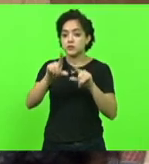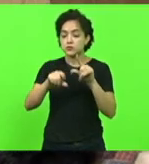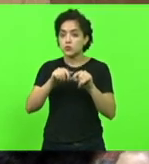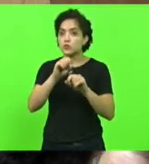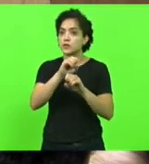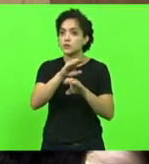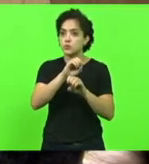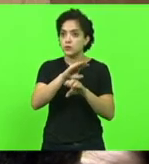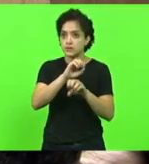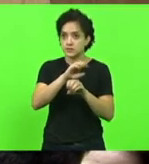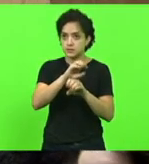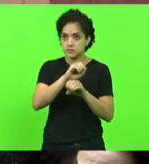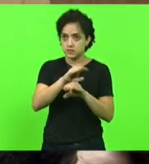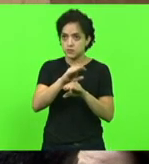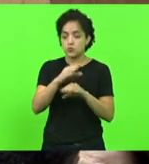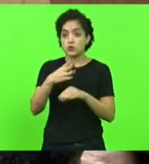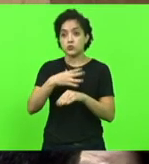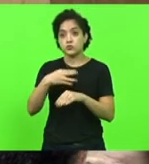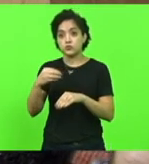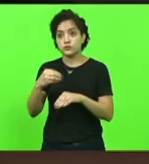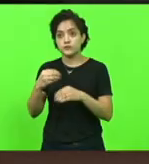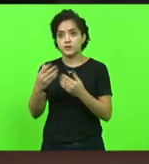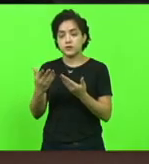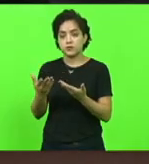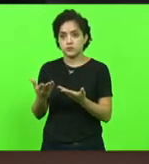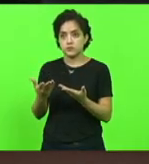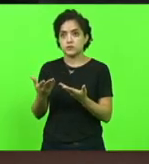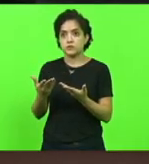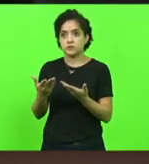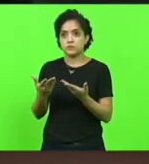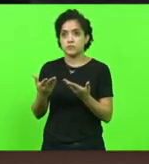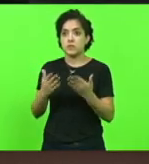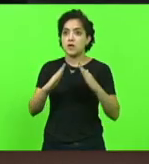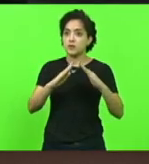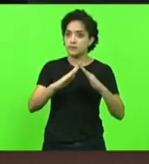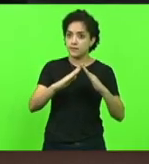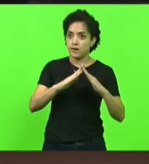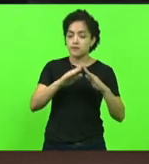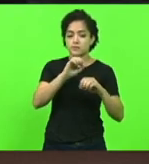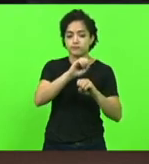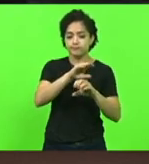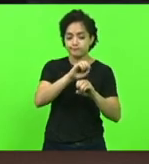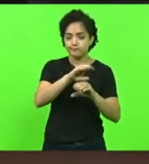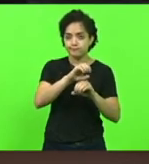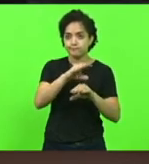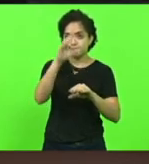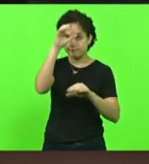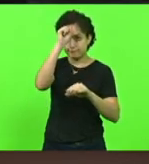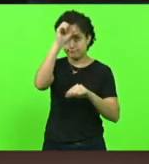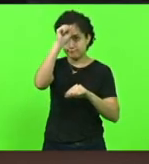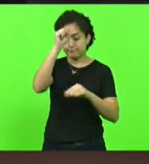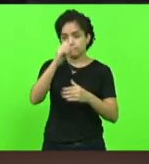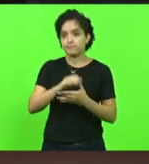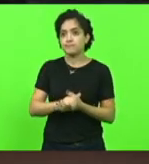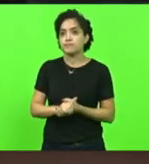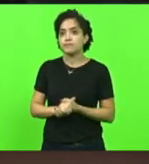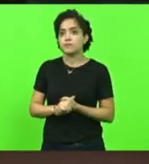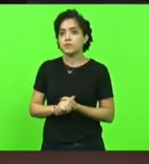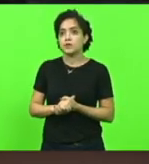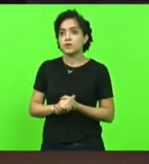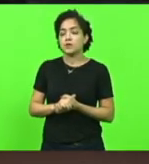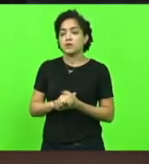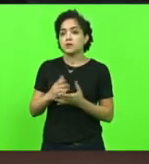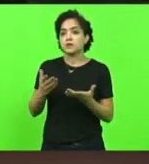dos filhos em homeschooling, ou seja, na casa. só para dizer,